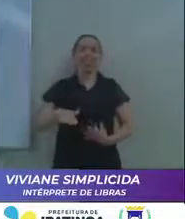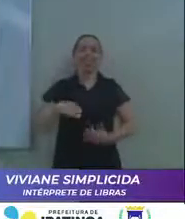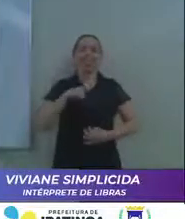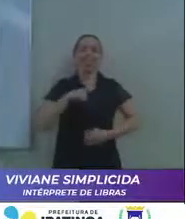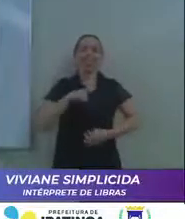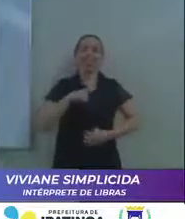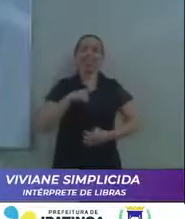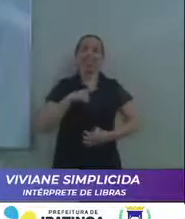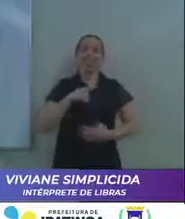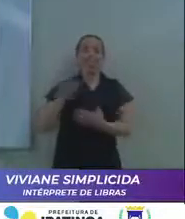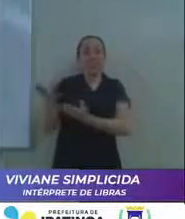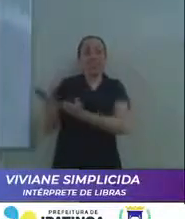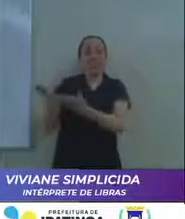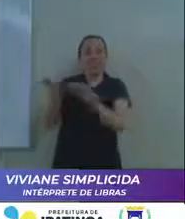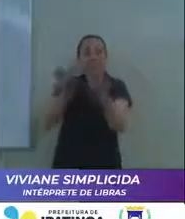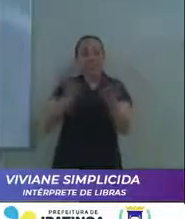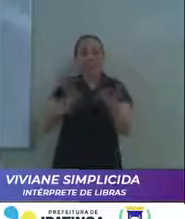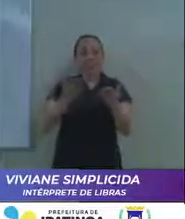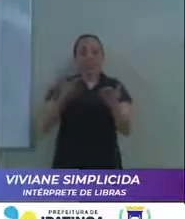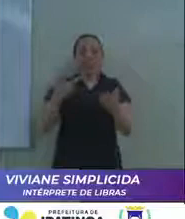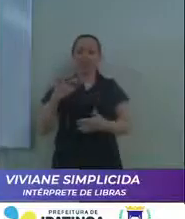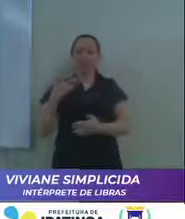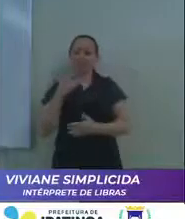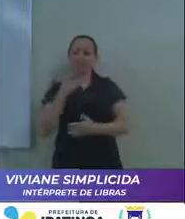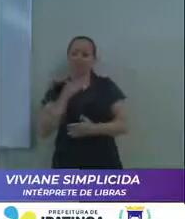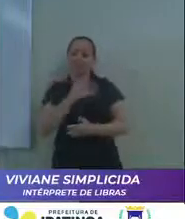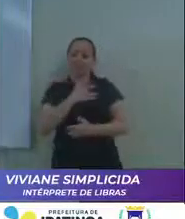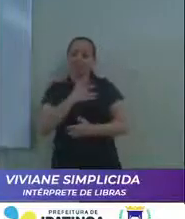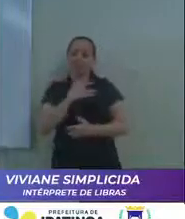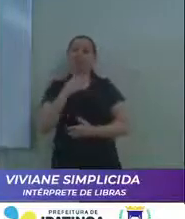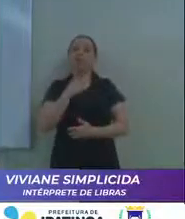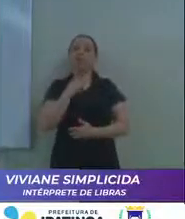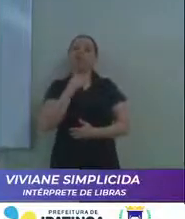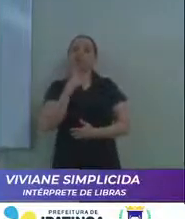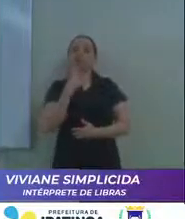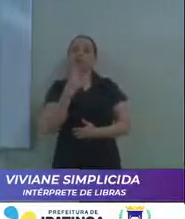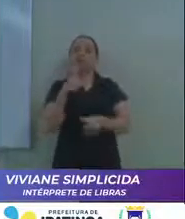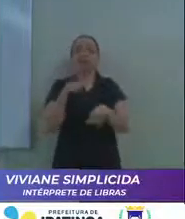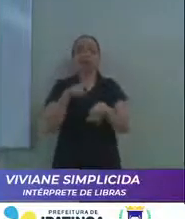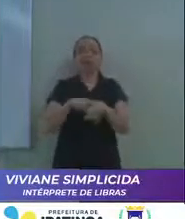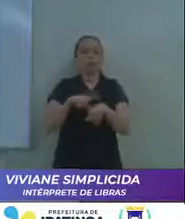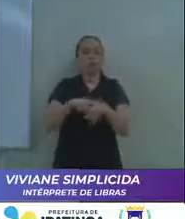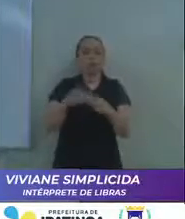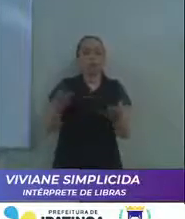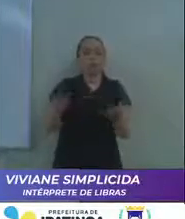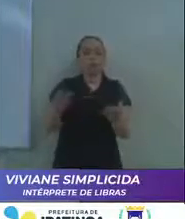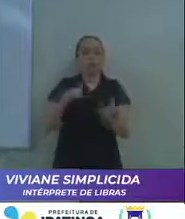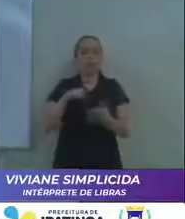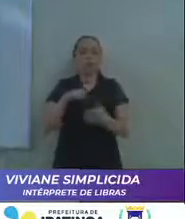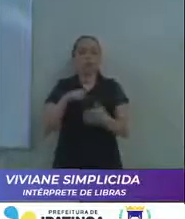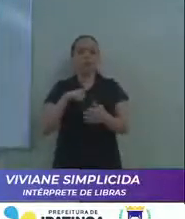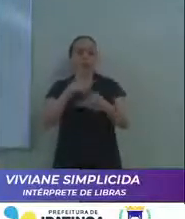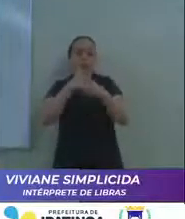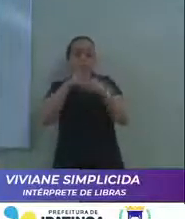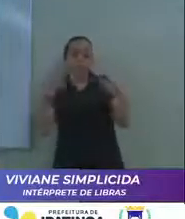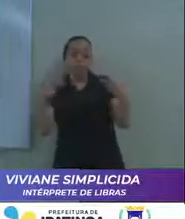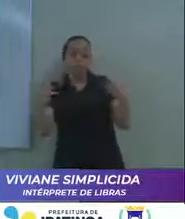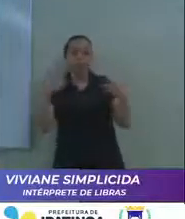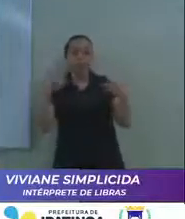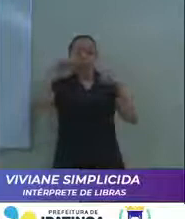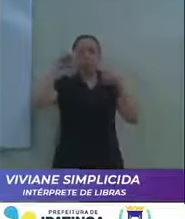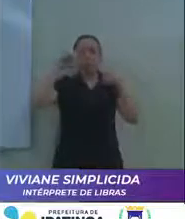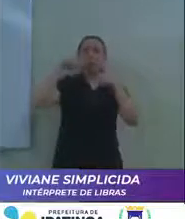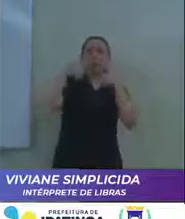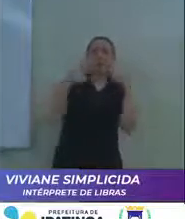um pouquinho, né, da saúde vocal aí nesse momento, que é um momento de tantas incertezas,